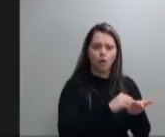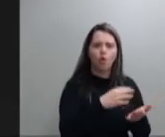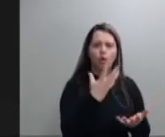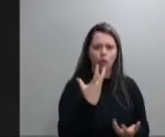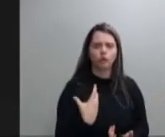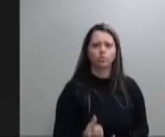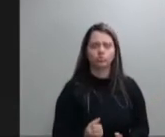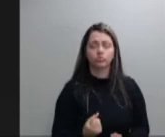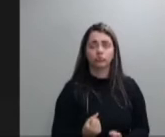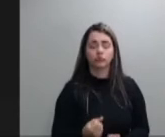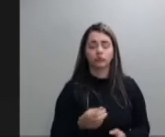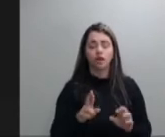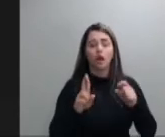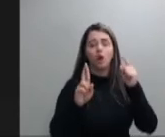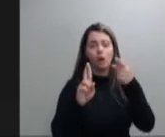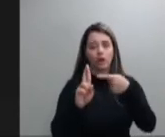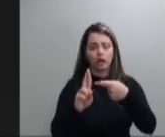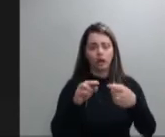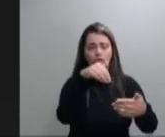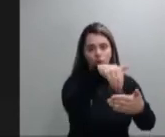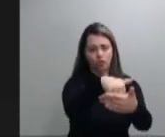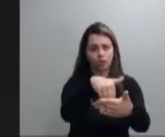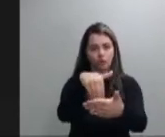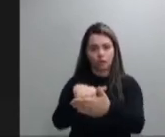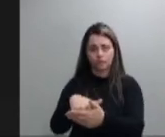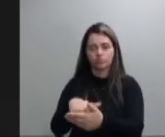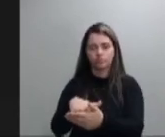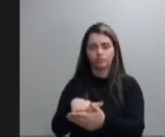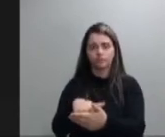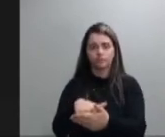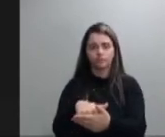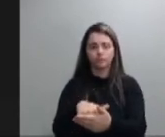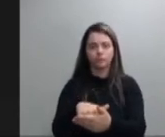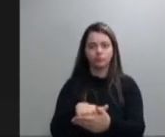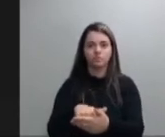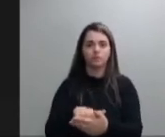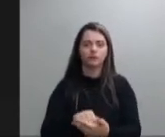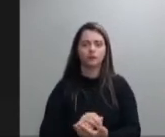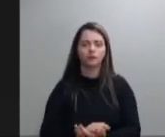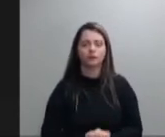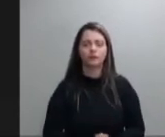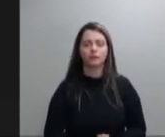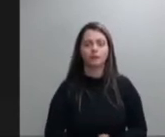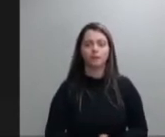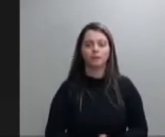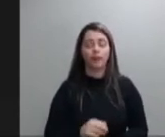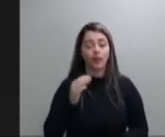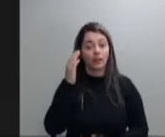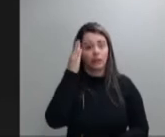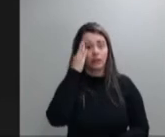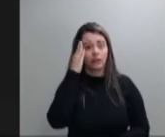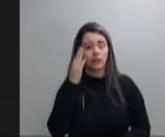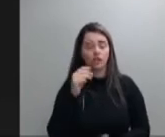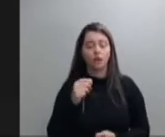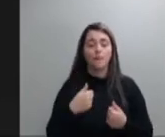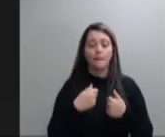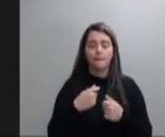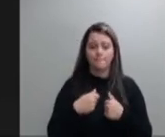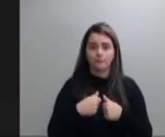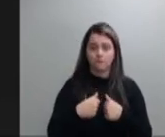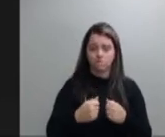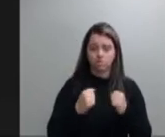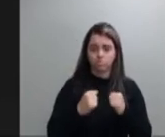relator em seu voto exarou a rigidez do edital do em relação a essa questão repise-se que o fato de se permitir a